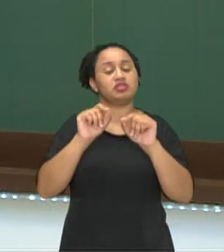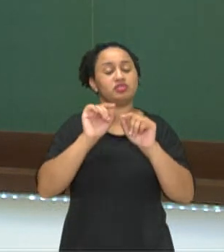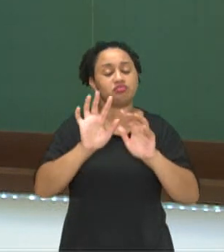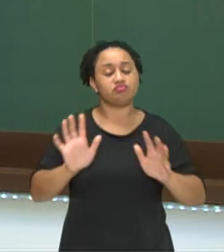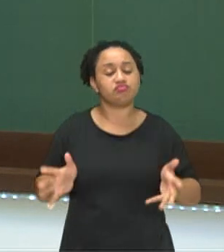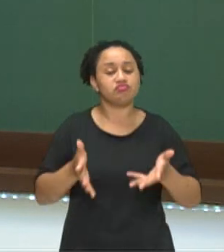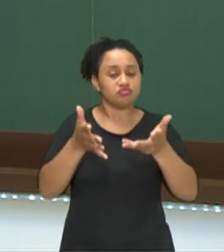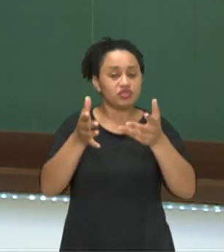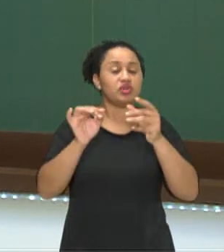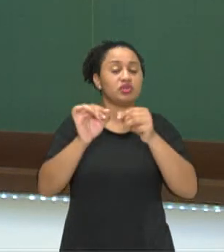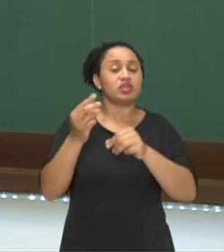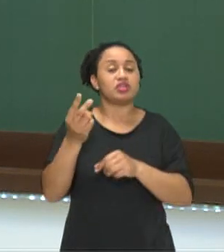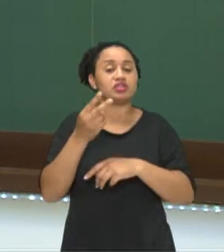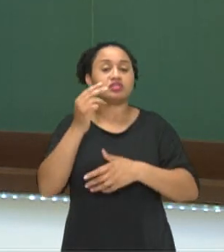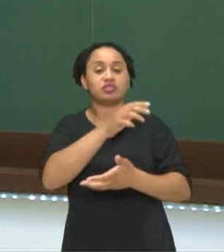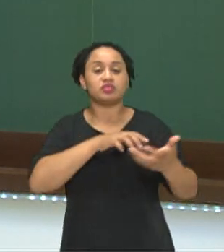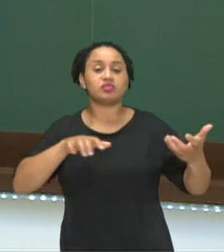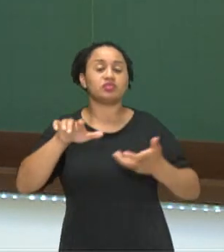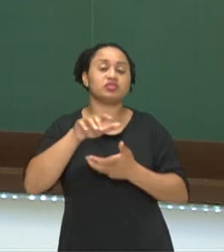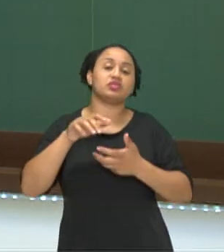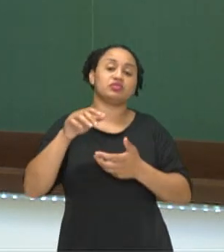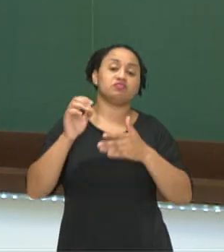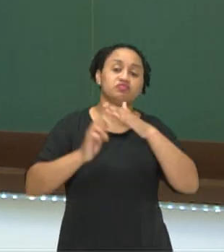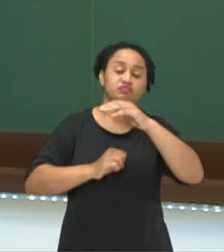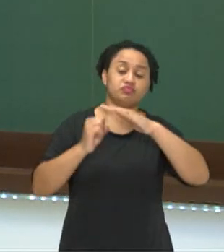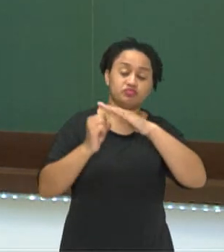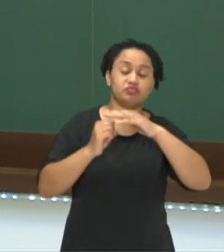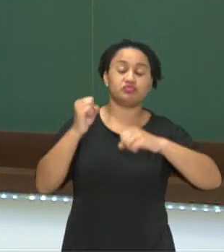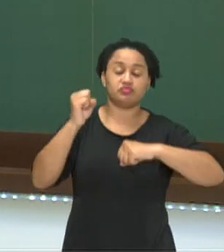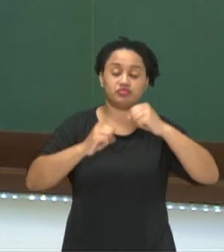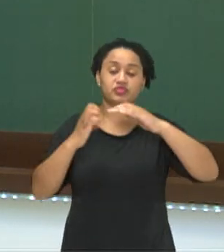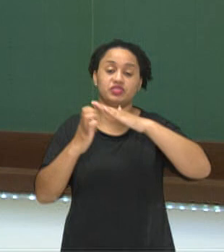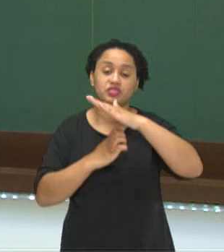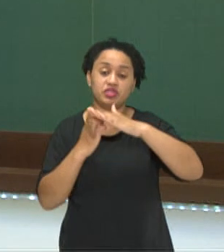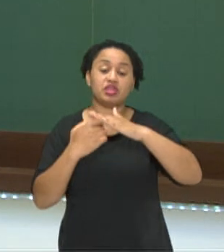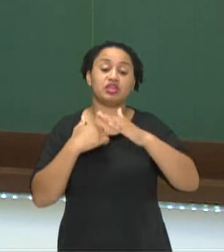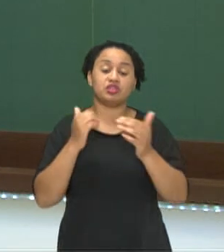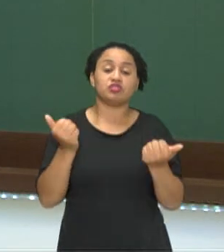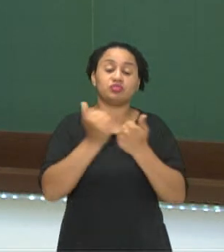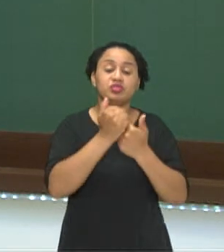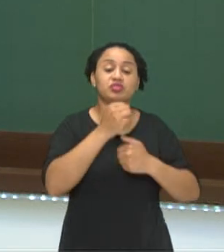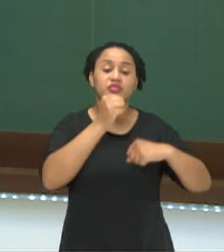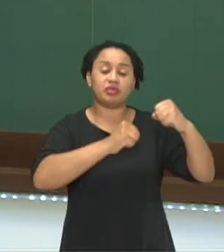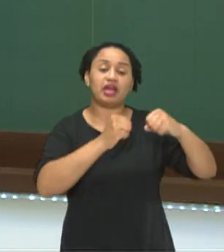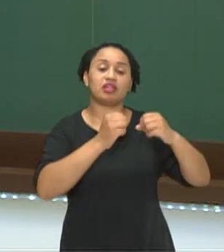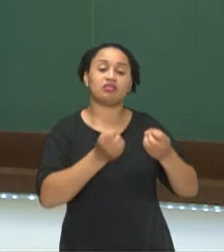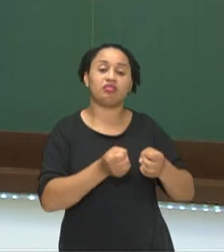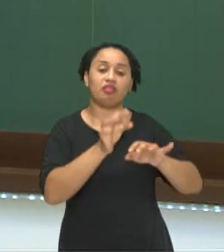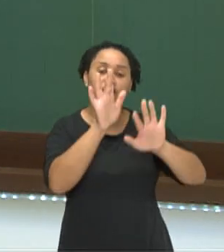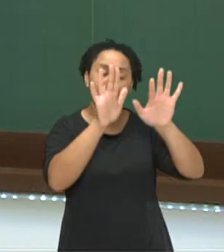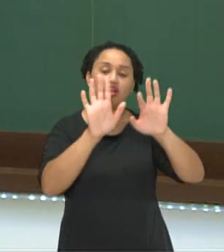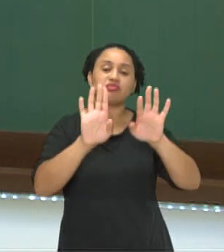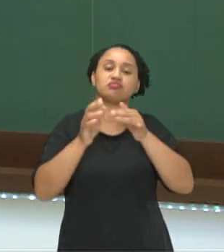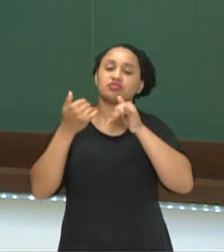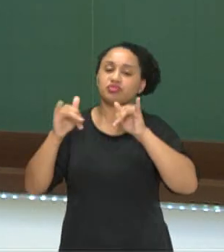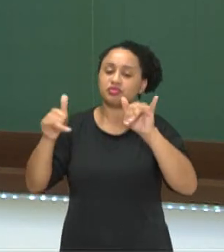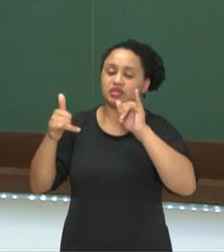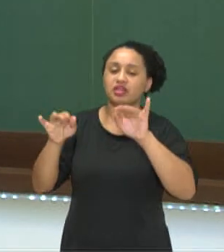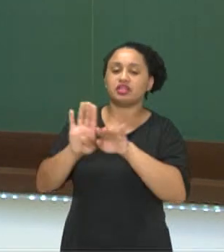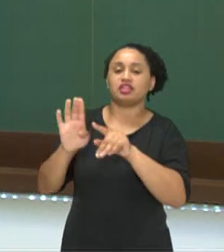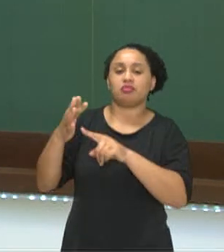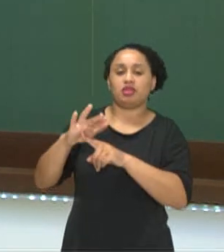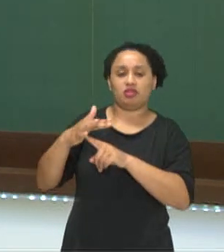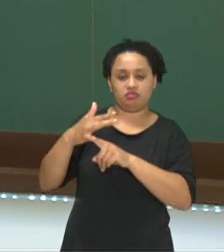impulsionaram a segunda revolução industrial, que substituiu as máquinas a vapor por equipamentos elétricos e também pelo motor a